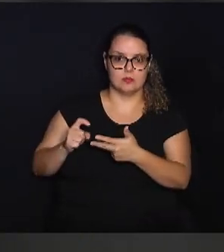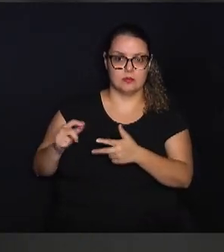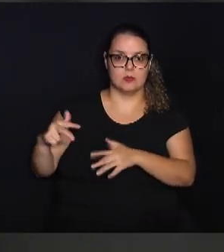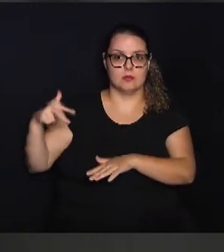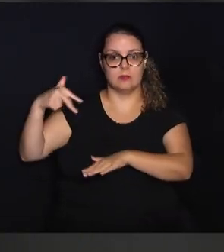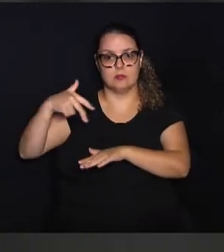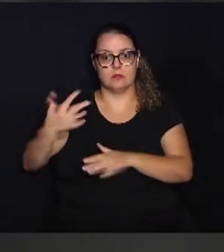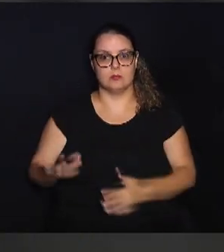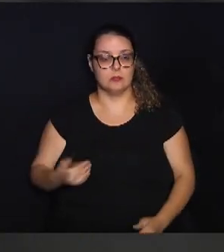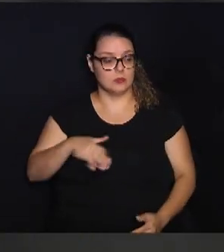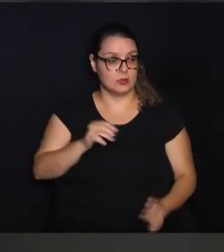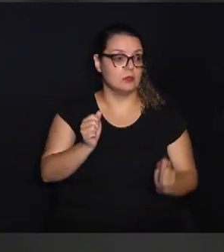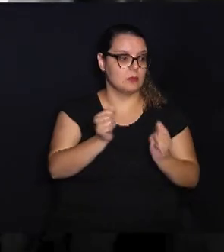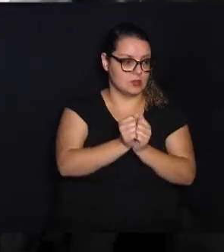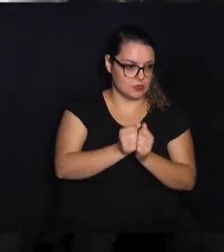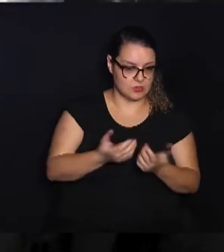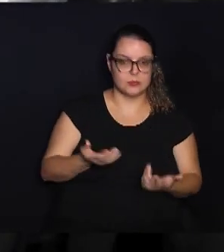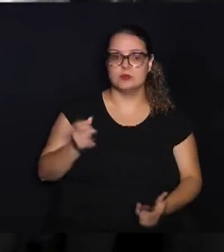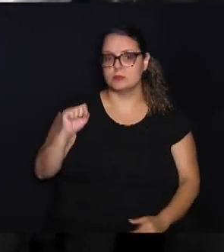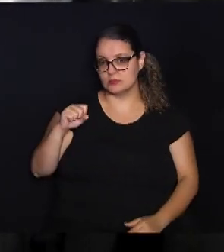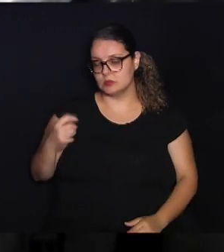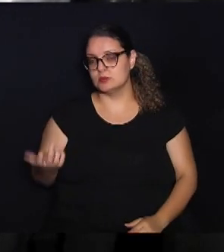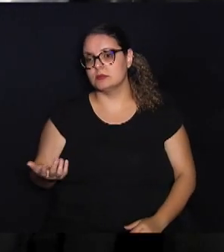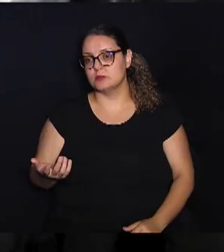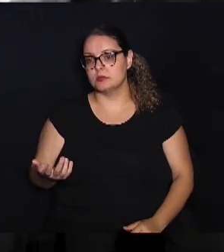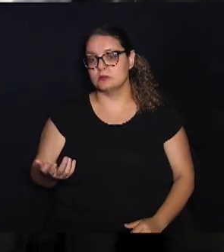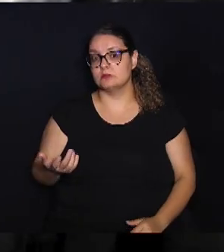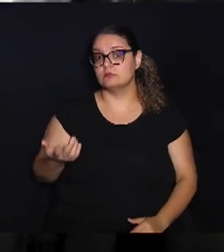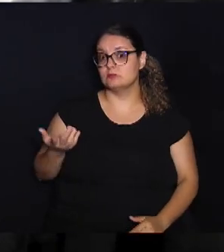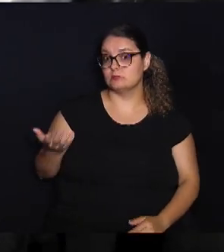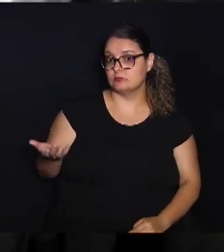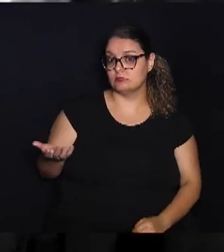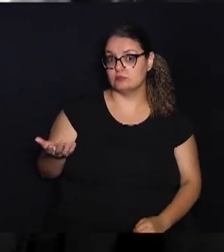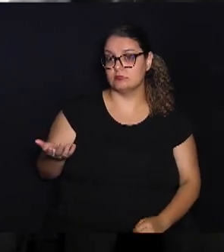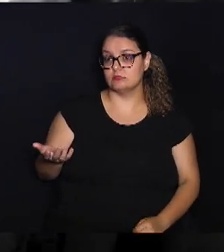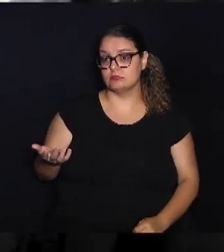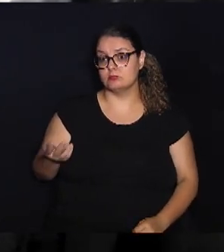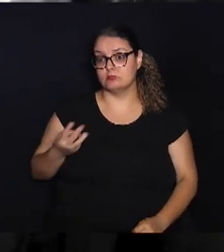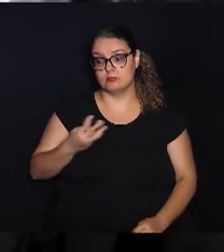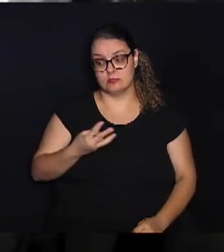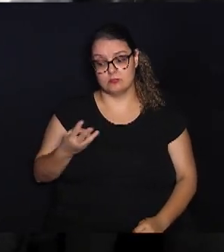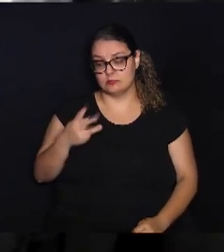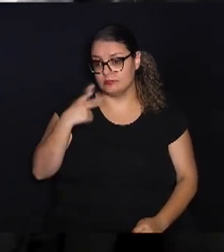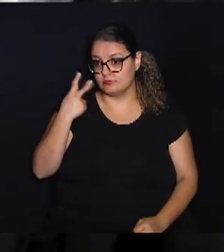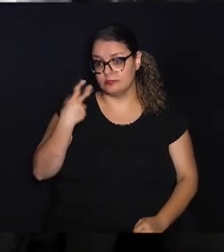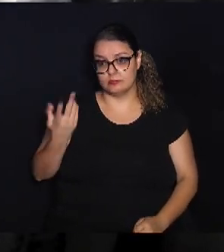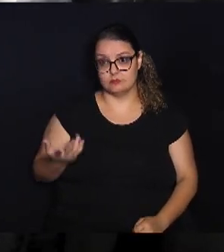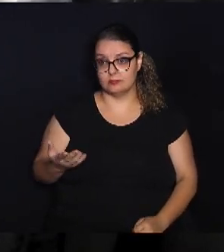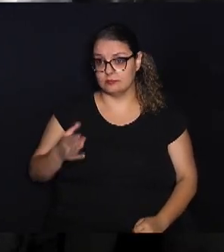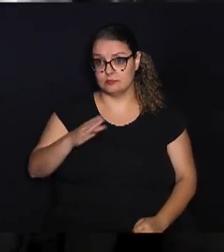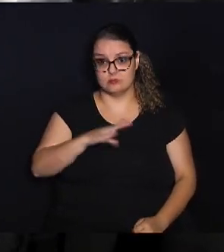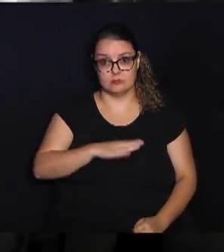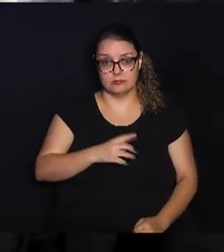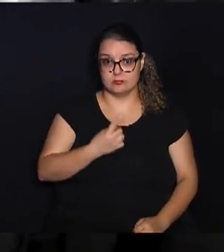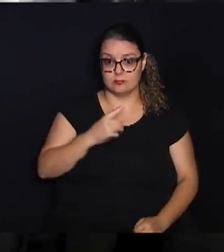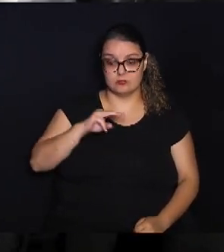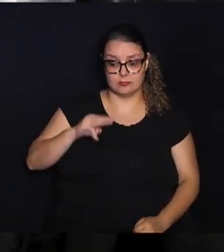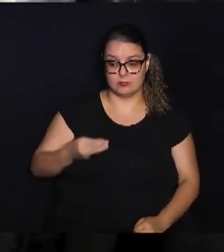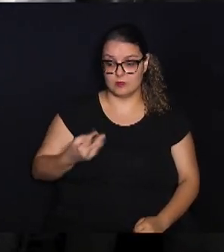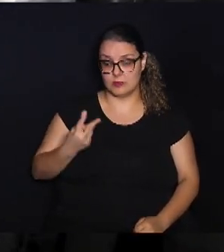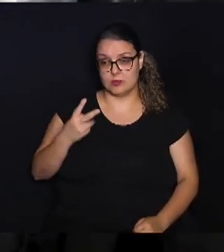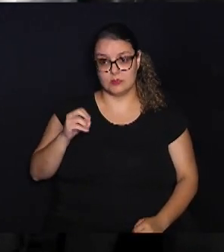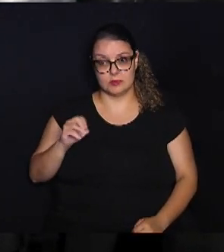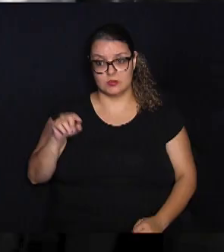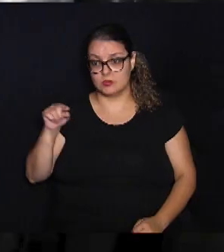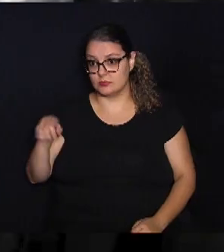cima. Você está mais próximo. Está mais próximo, tal. Só que somos 33 vereadores para uma cidade de 1.200.000. Por mais que você tenha